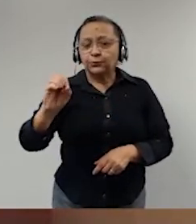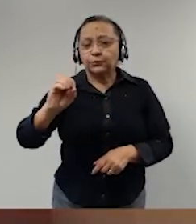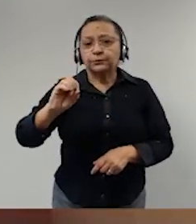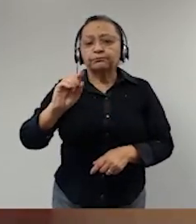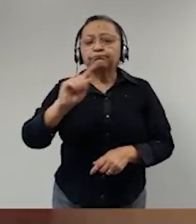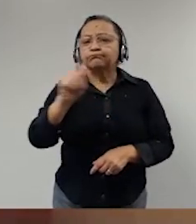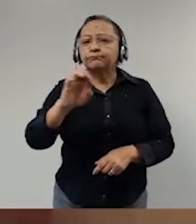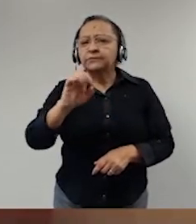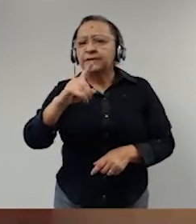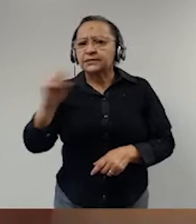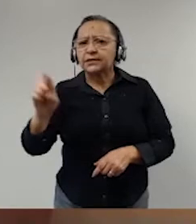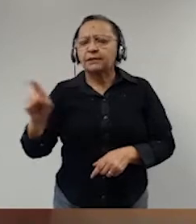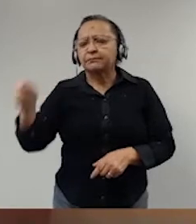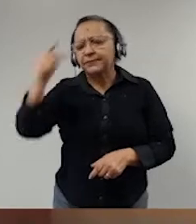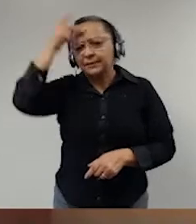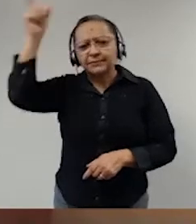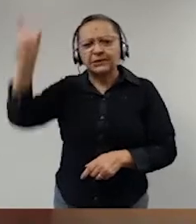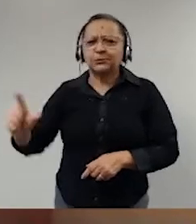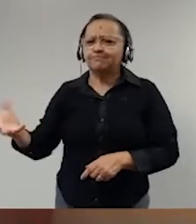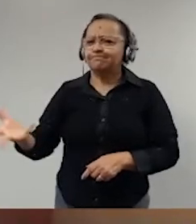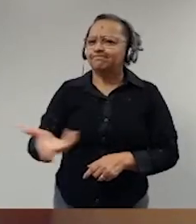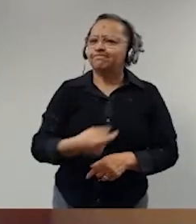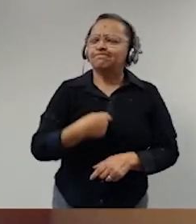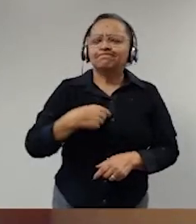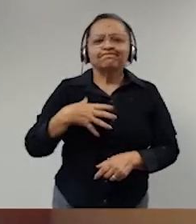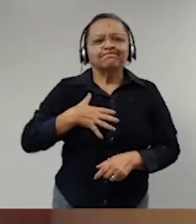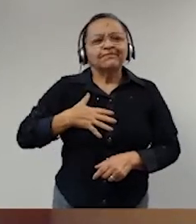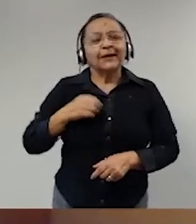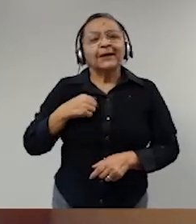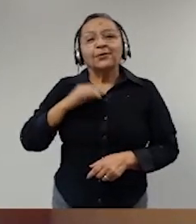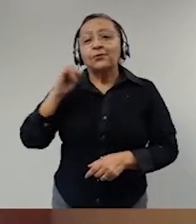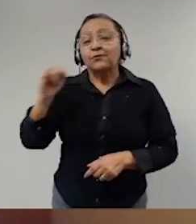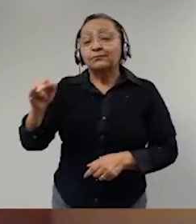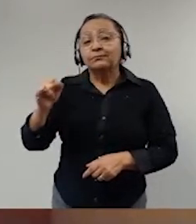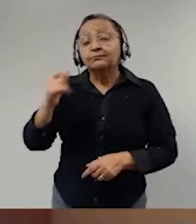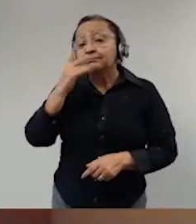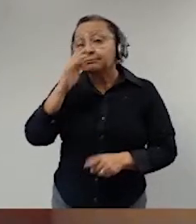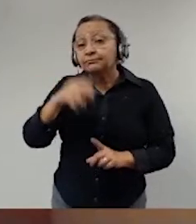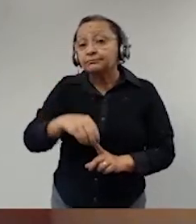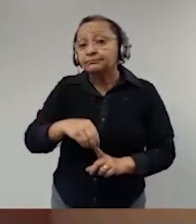uma pessoa excepcional, e eu diria que um dos mais